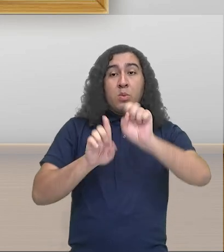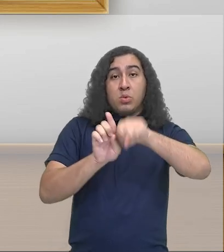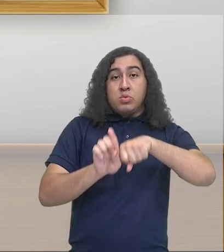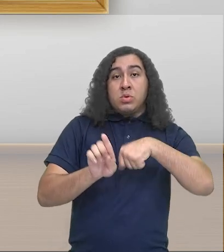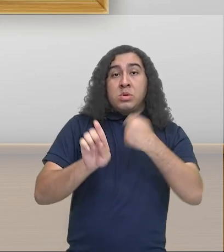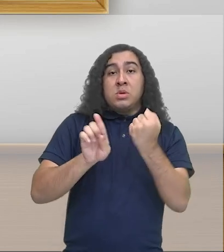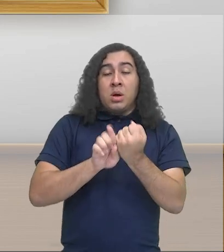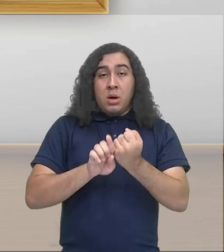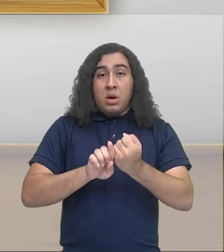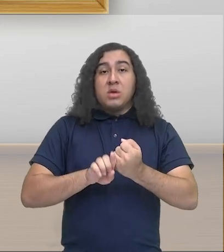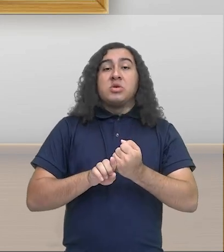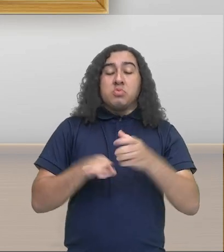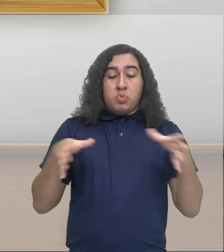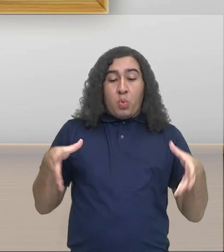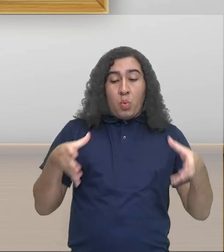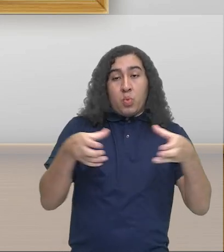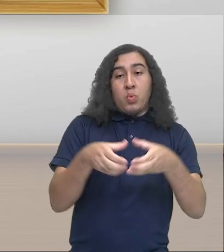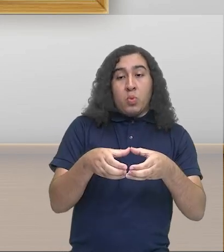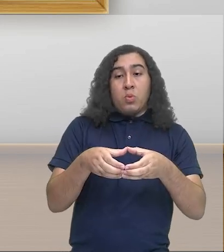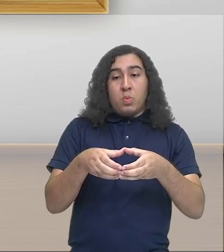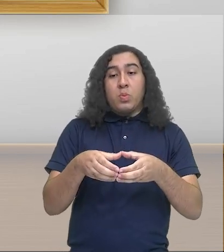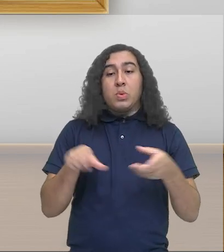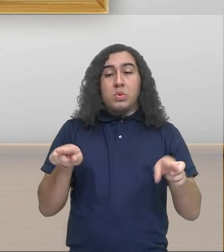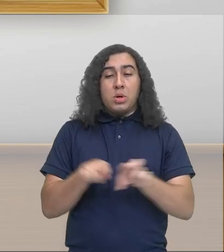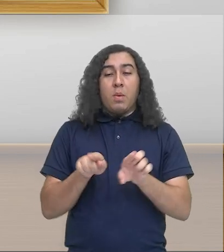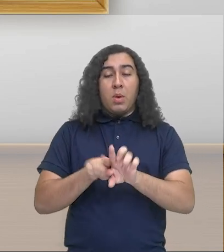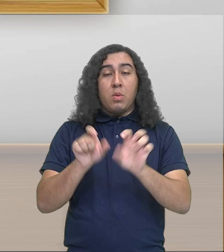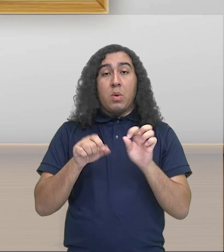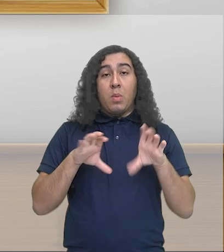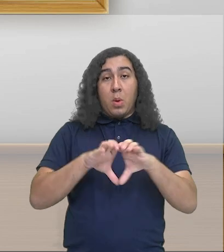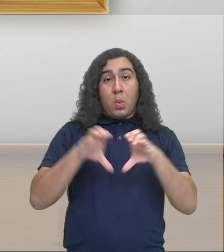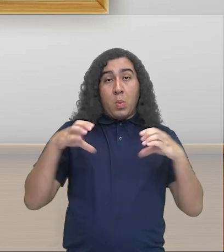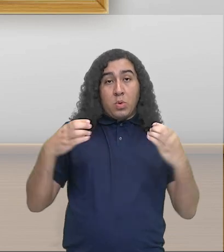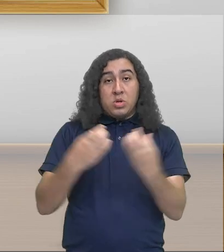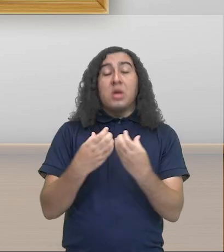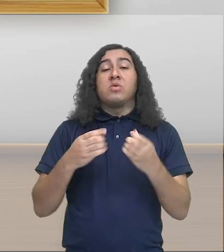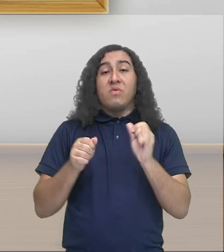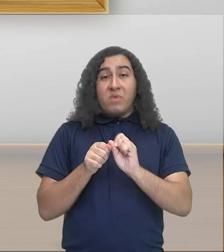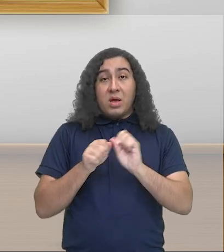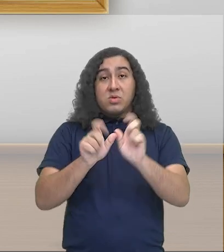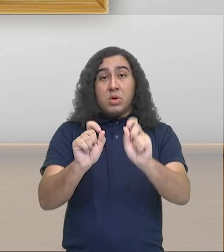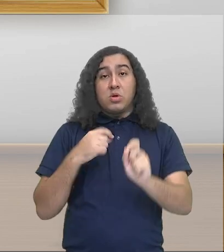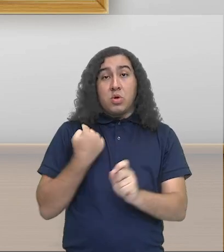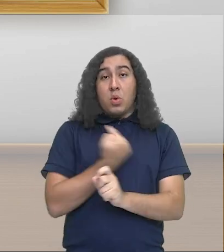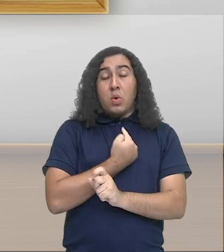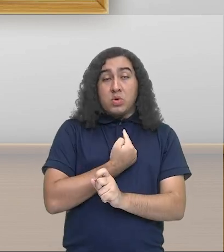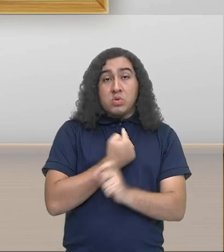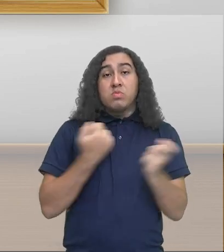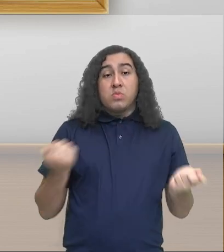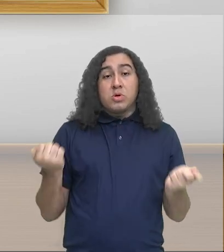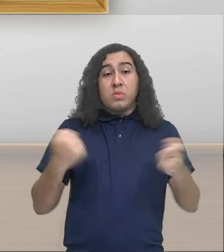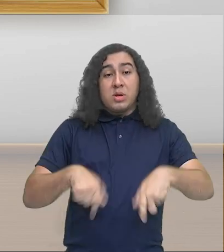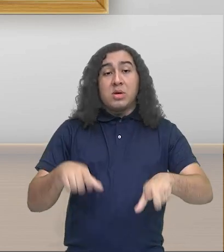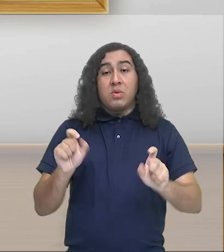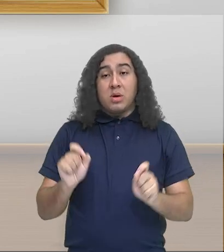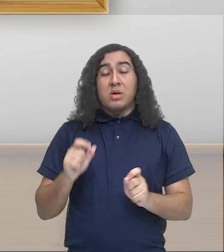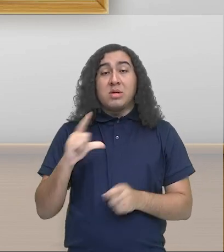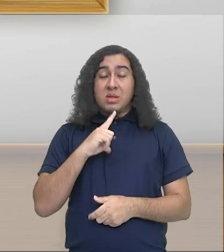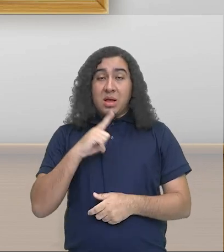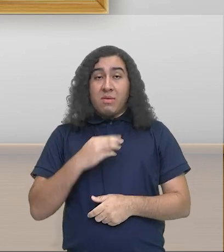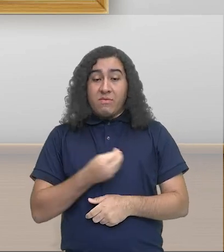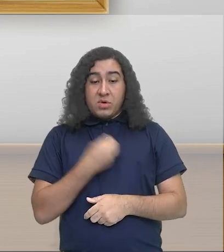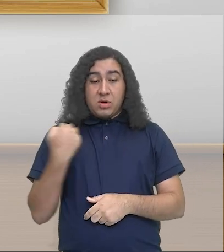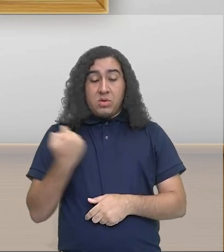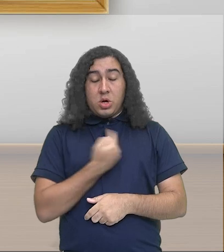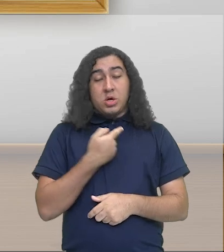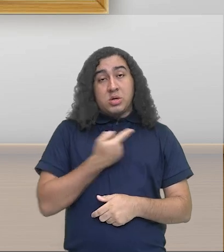sociedade, de uma coletividade e de uma comunidade que faz com que nós sejamos o que somos.